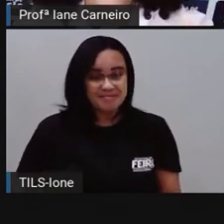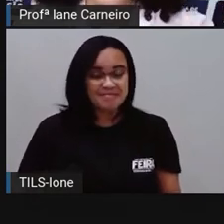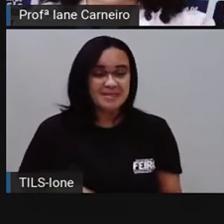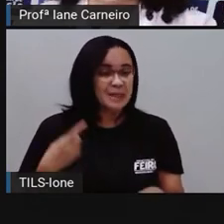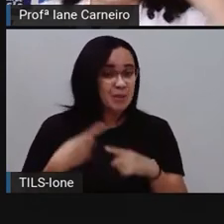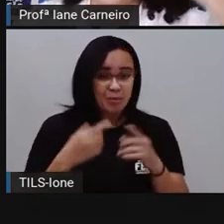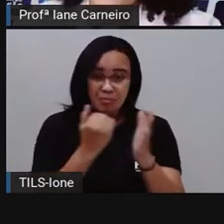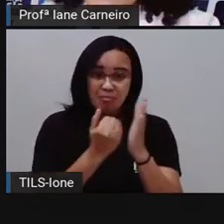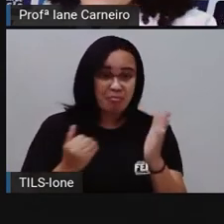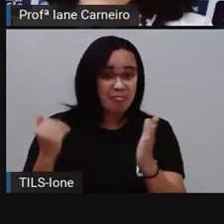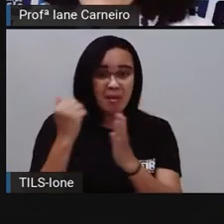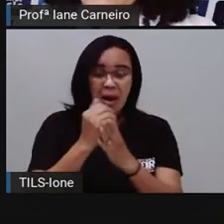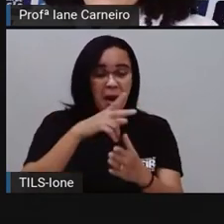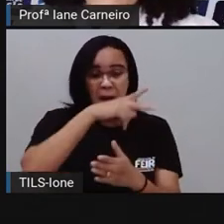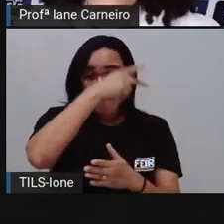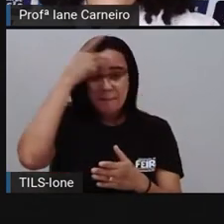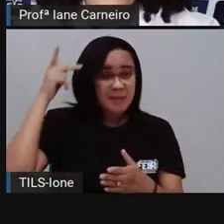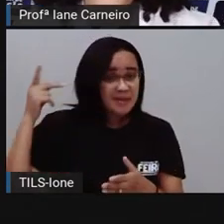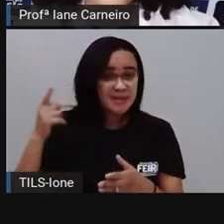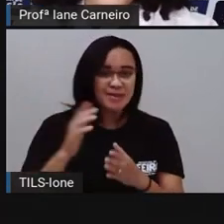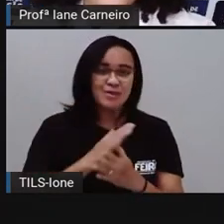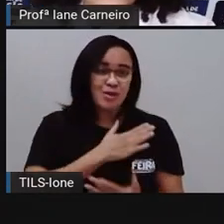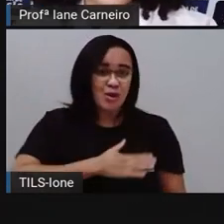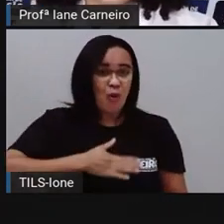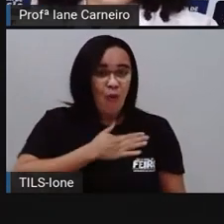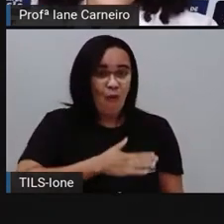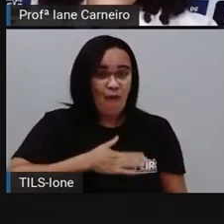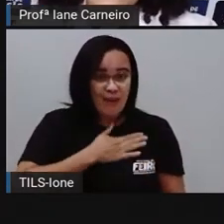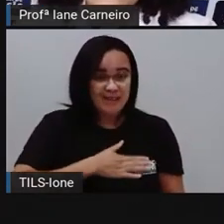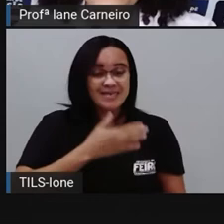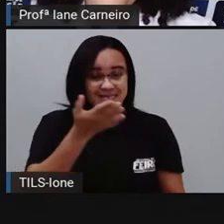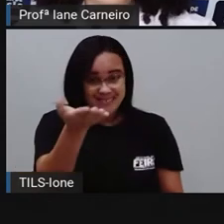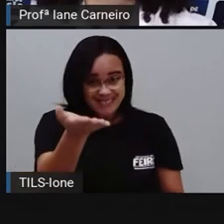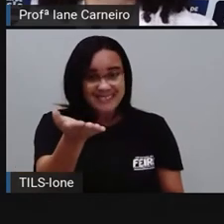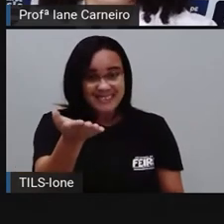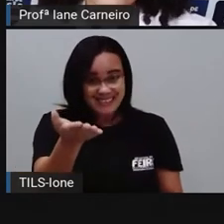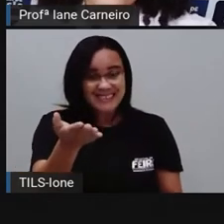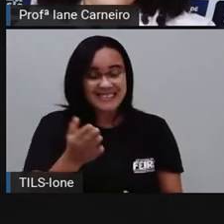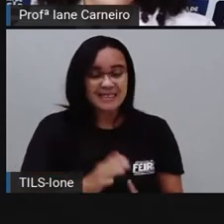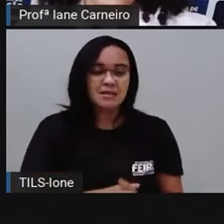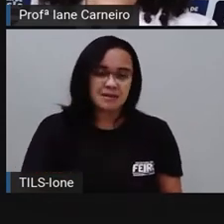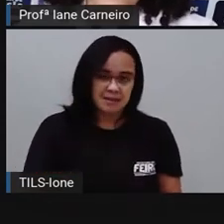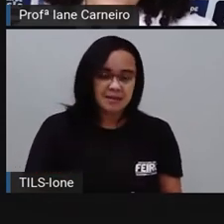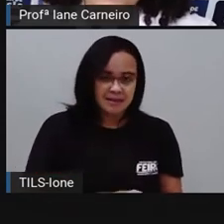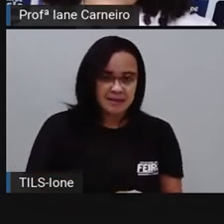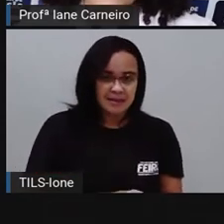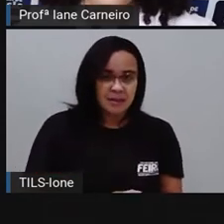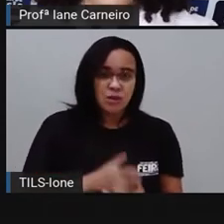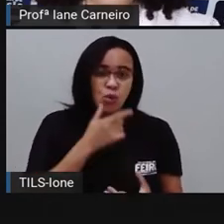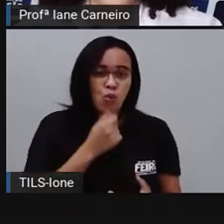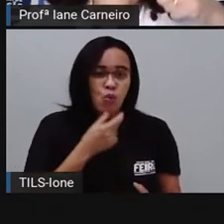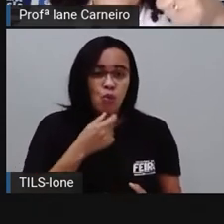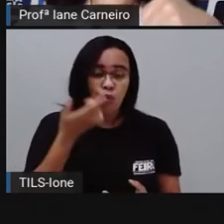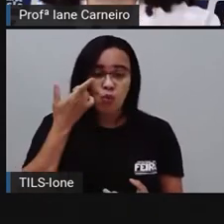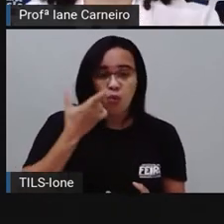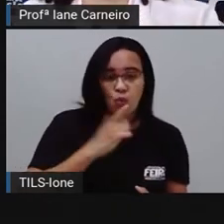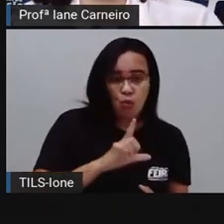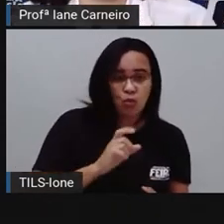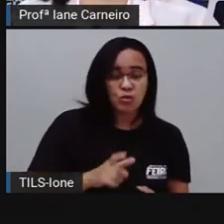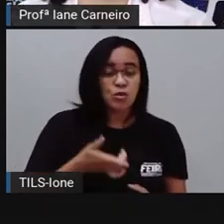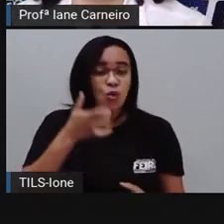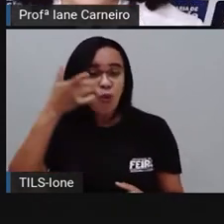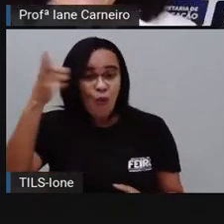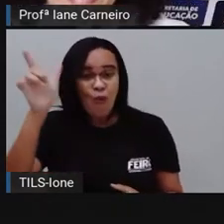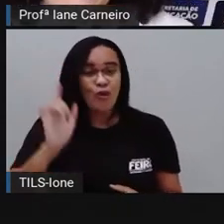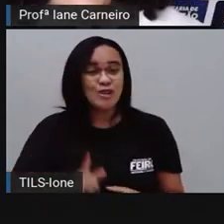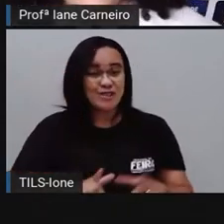muito mais fama do que quem ganhou. Ó, a produção tá aqui dizendo que quem ganhou foi Junior Lorde. A produção é top.